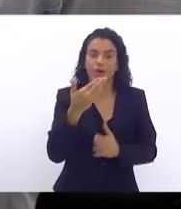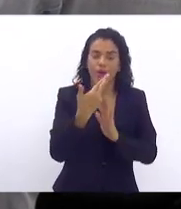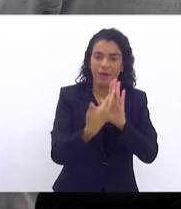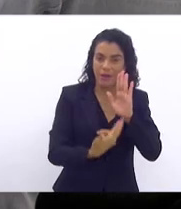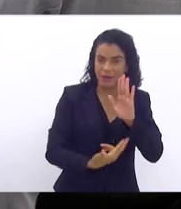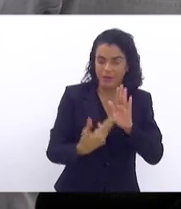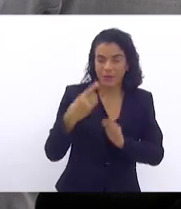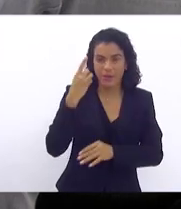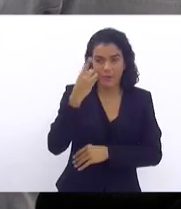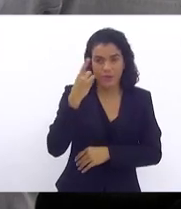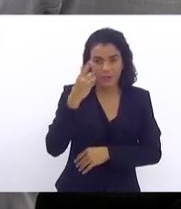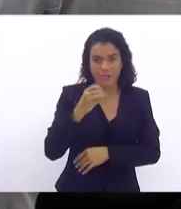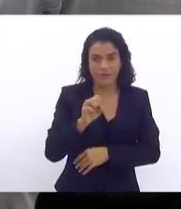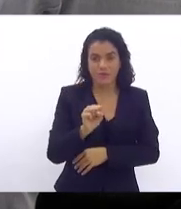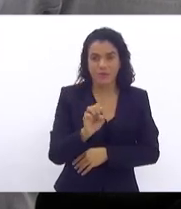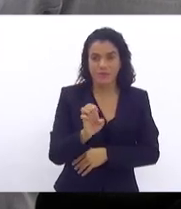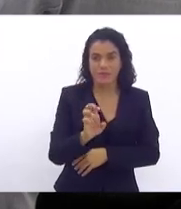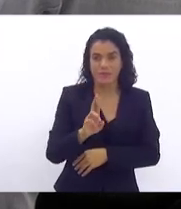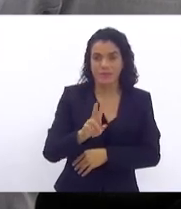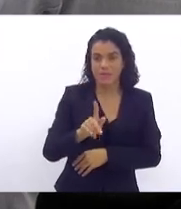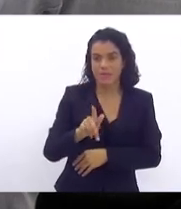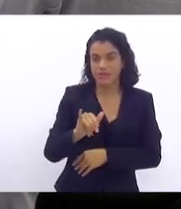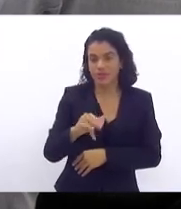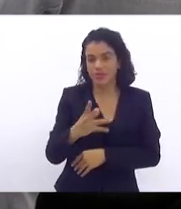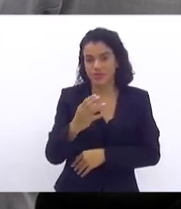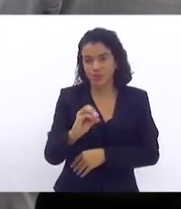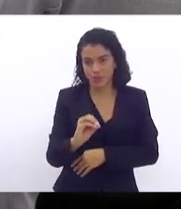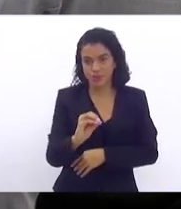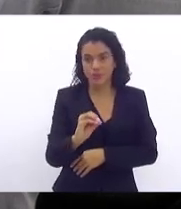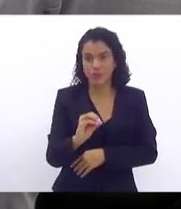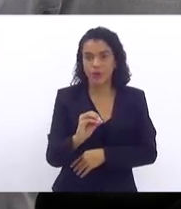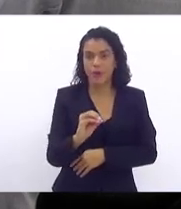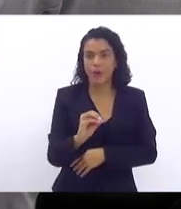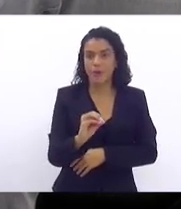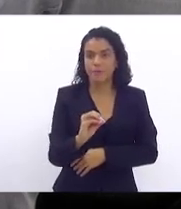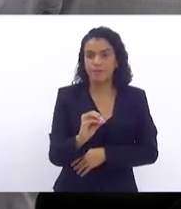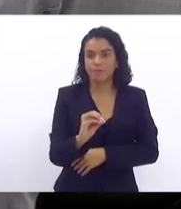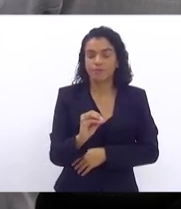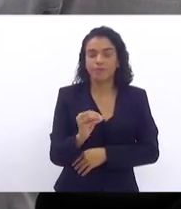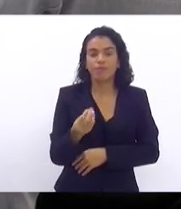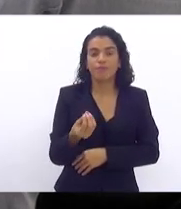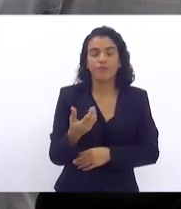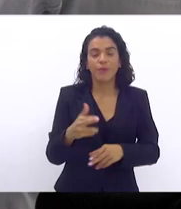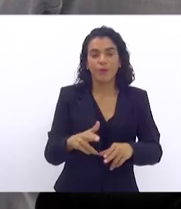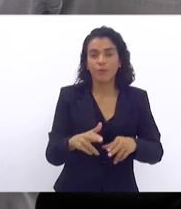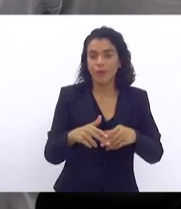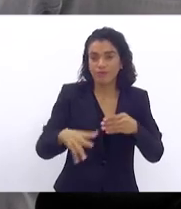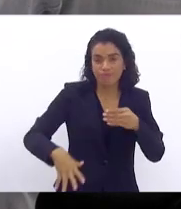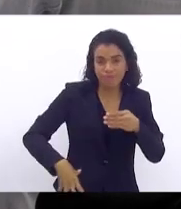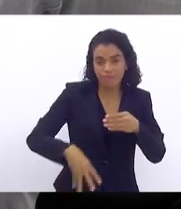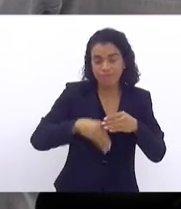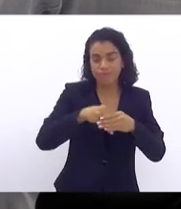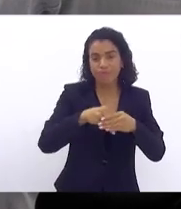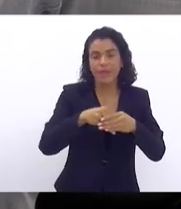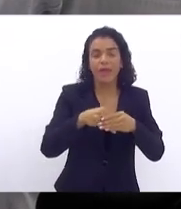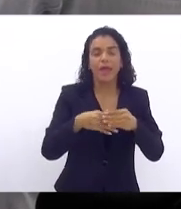relator, deputado Serginho, pelo parecer exarado, porque, sendo implementado essas iniciativas pelo Estado,